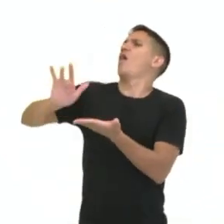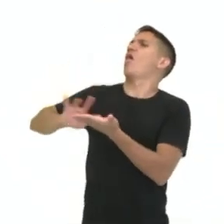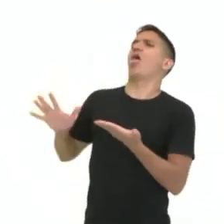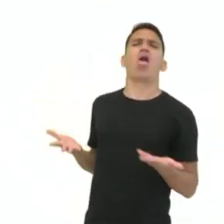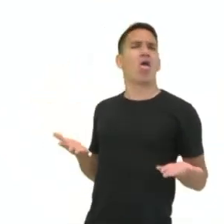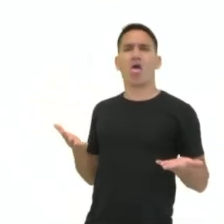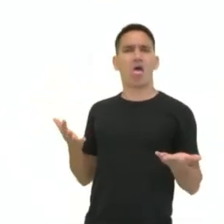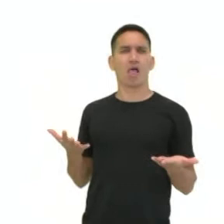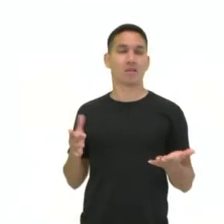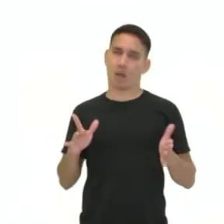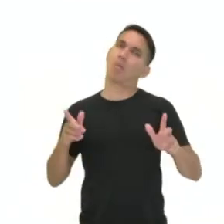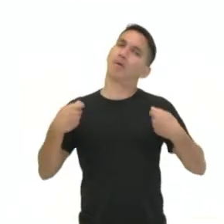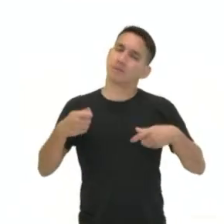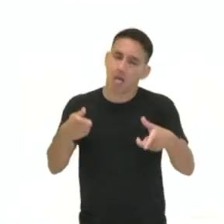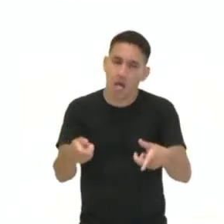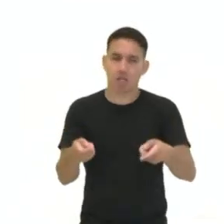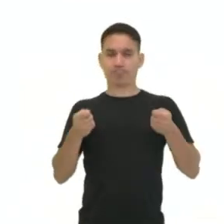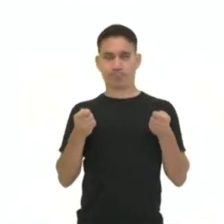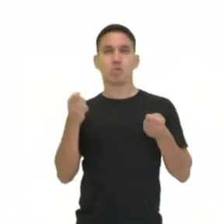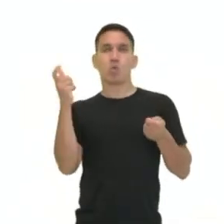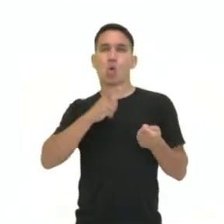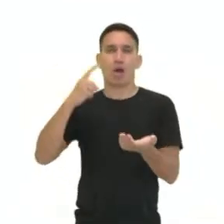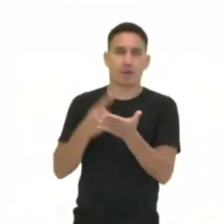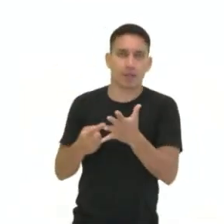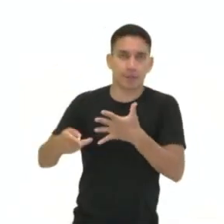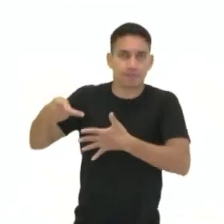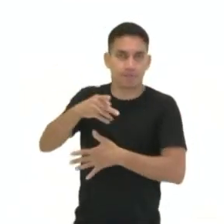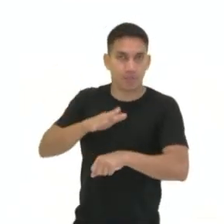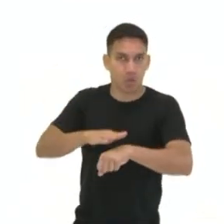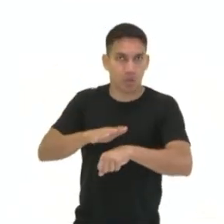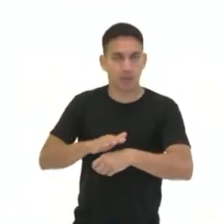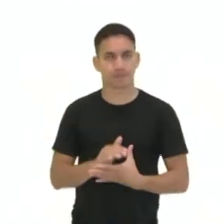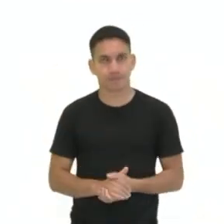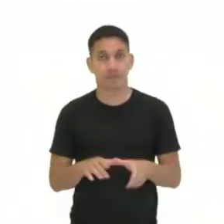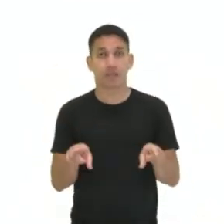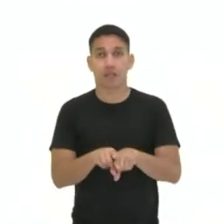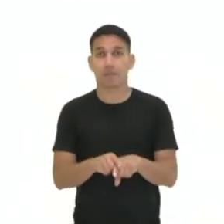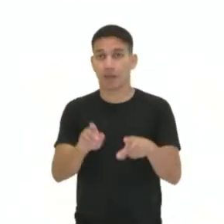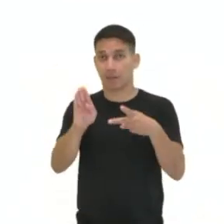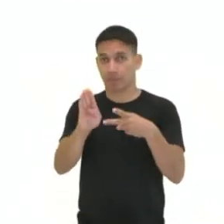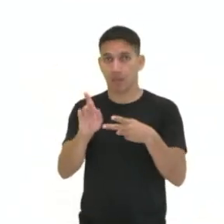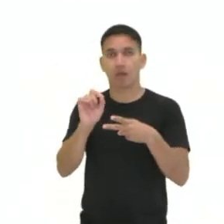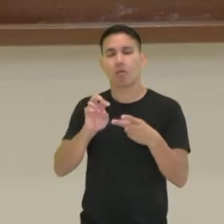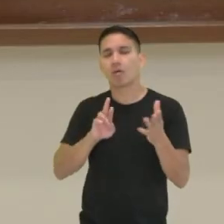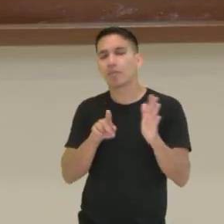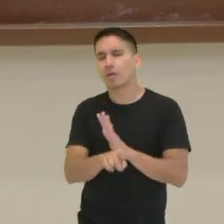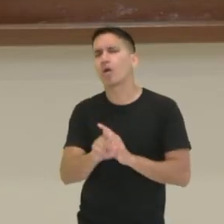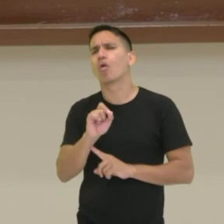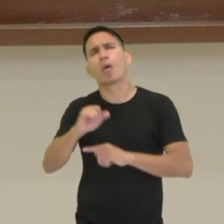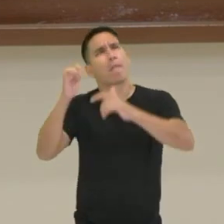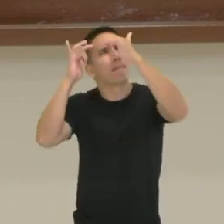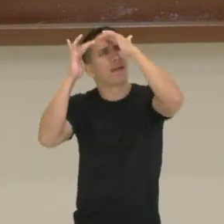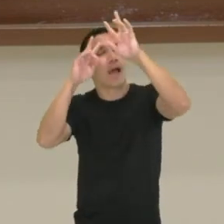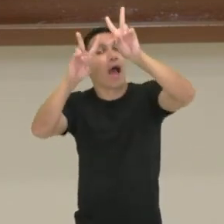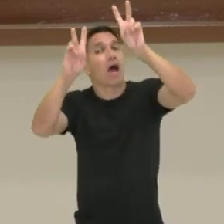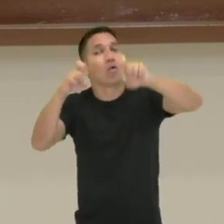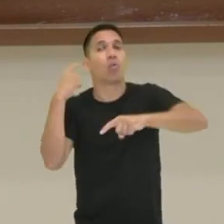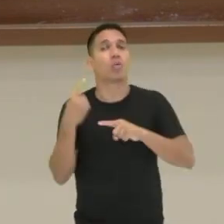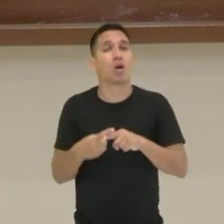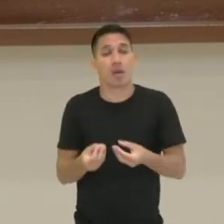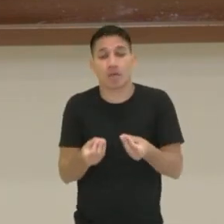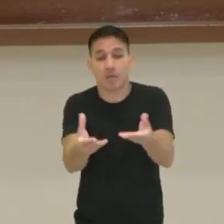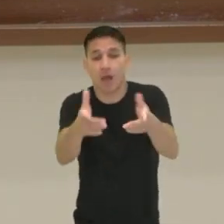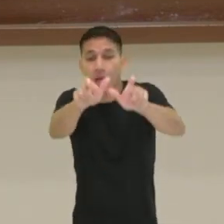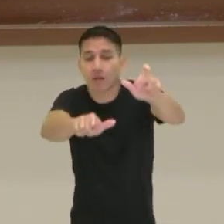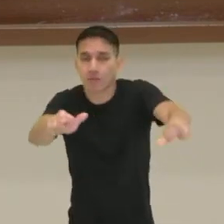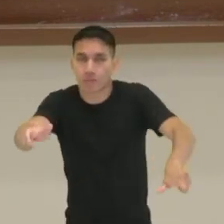e a estabelecer prioridades no momento dos gastos. E na segunda questão, né, nós tínhamos que pensar para que público que